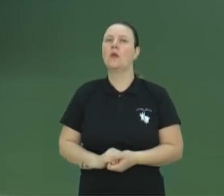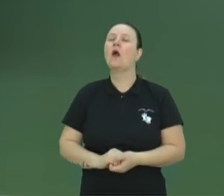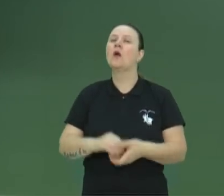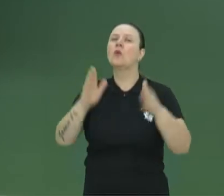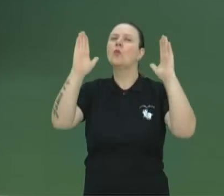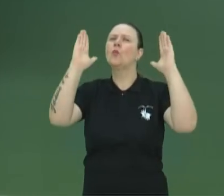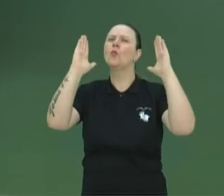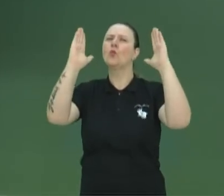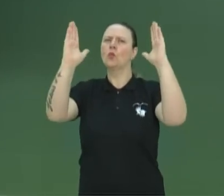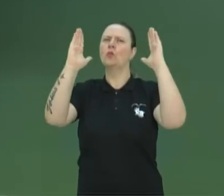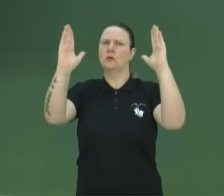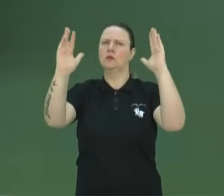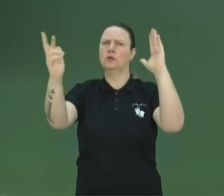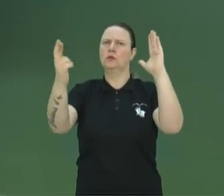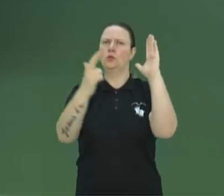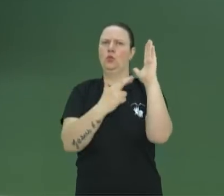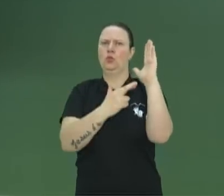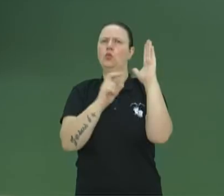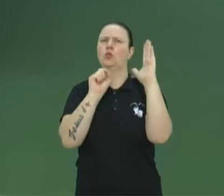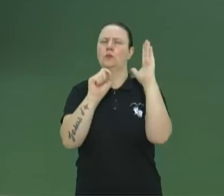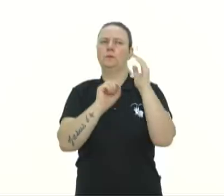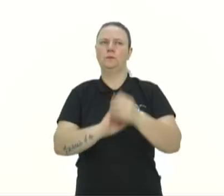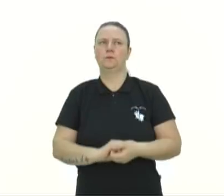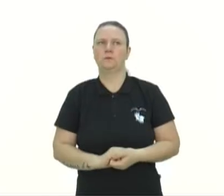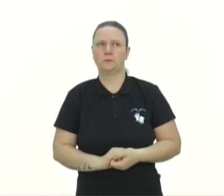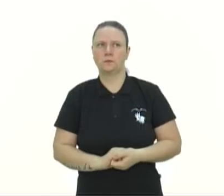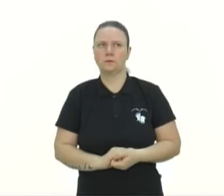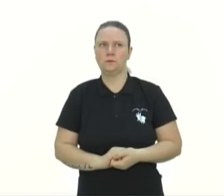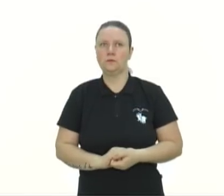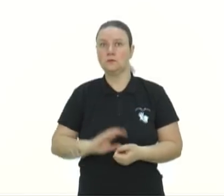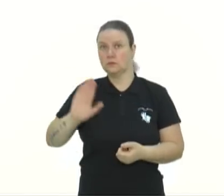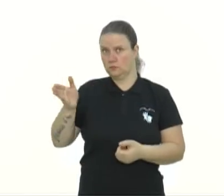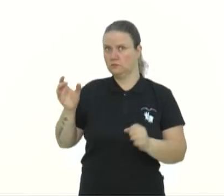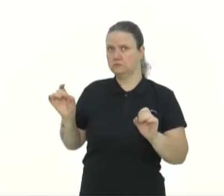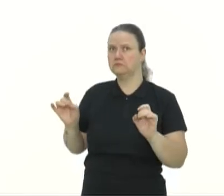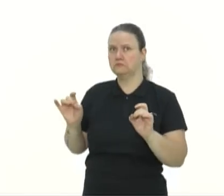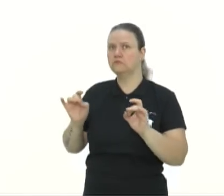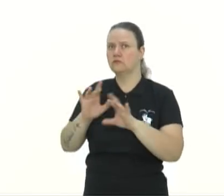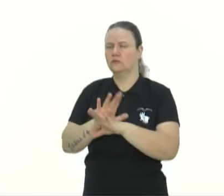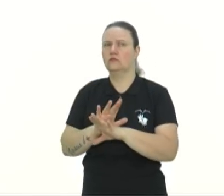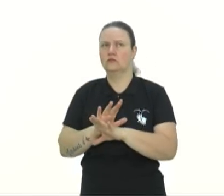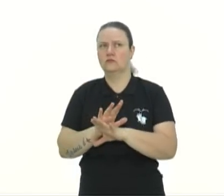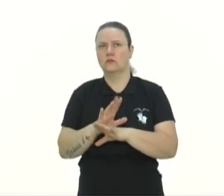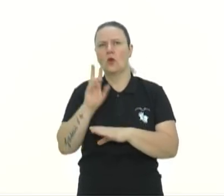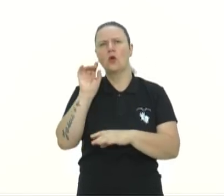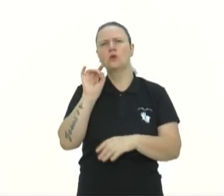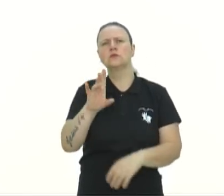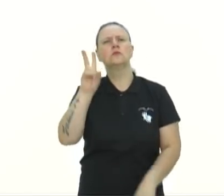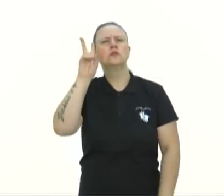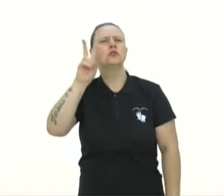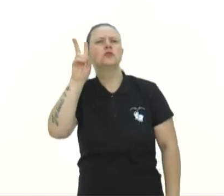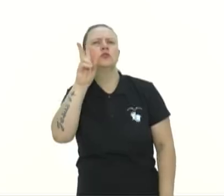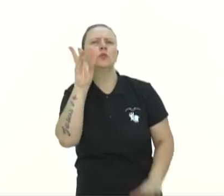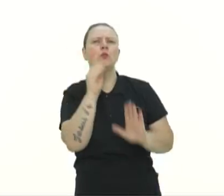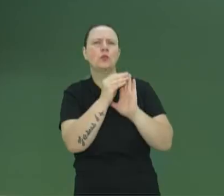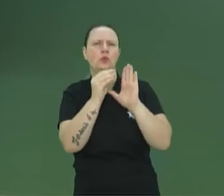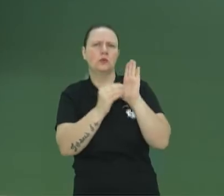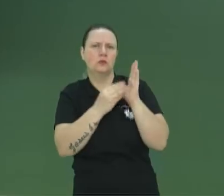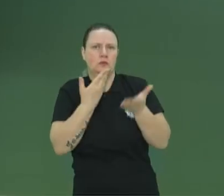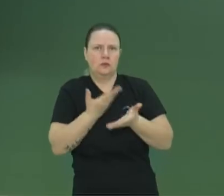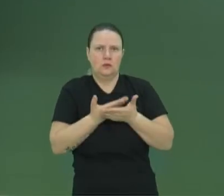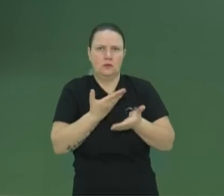né? Tenho ela aqui, ó, matriz A formada. Então dessa forma, só para relembrar, né, o que a gente viu na aula